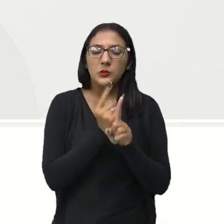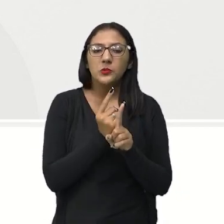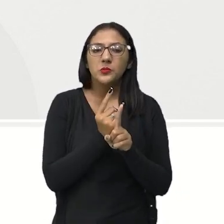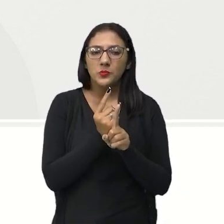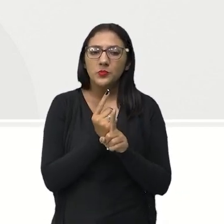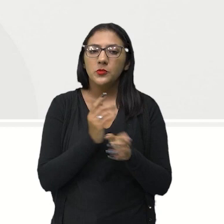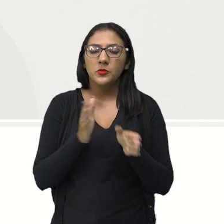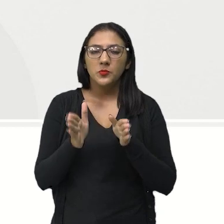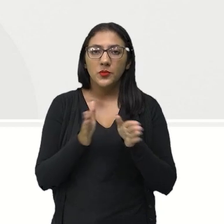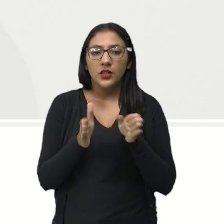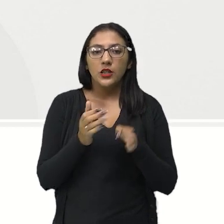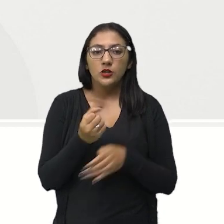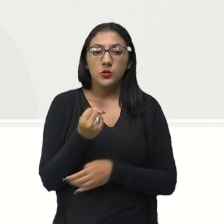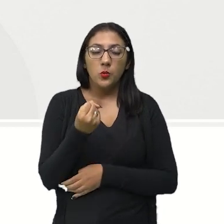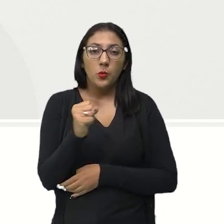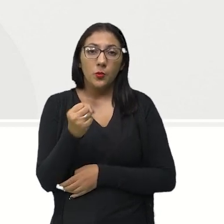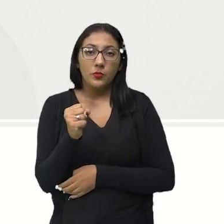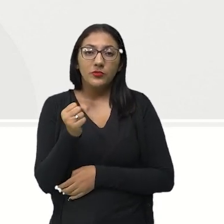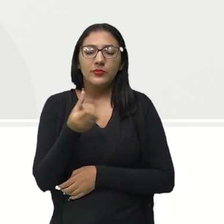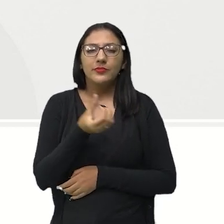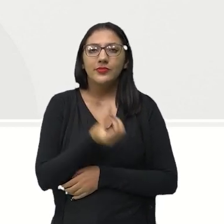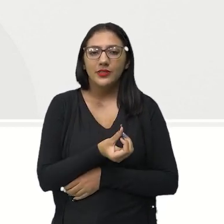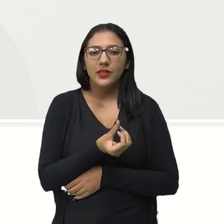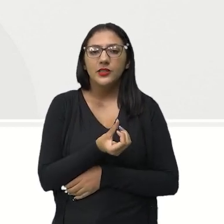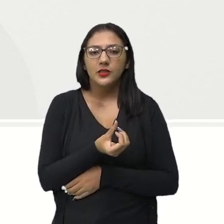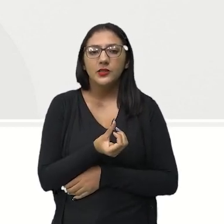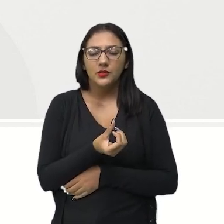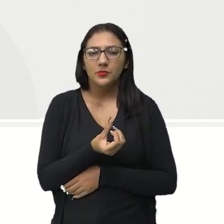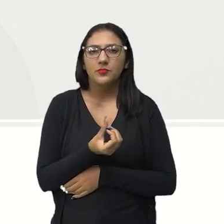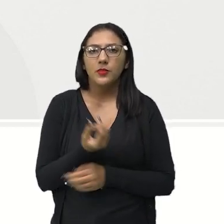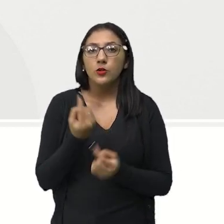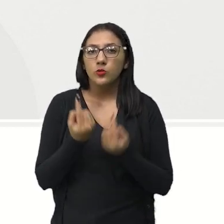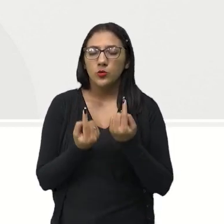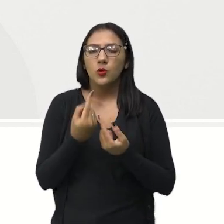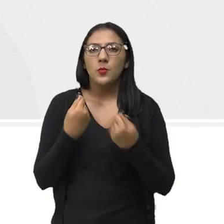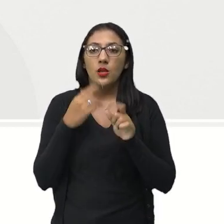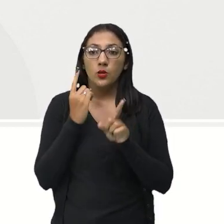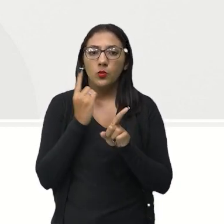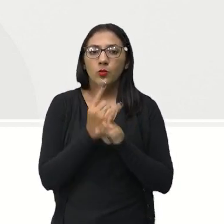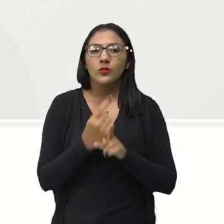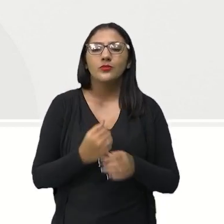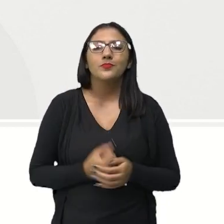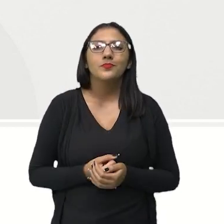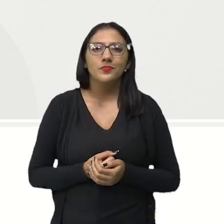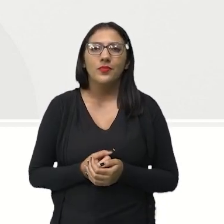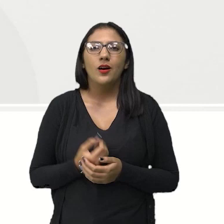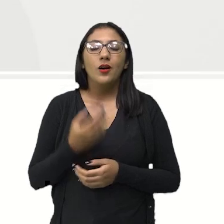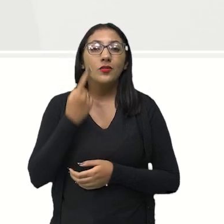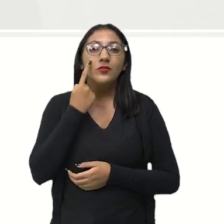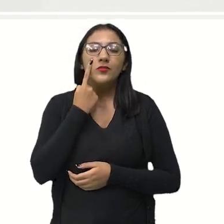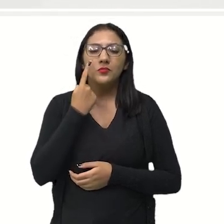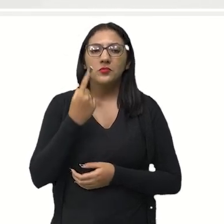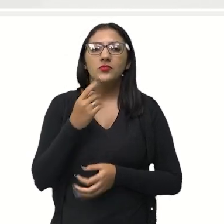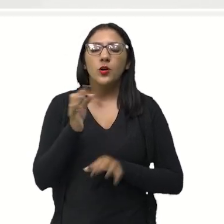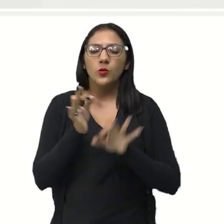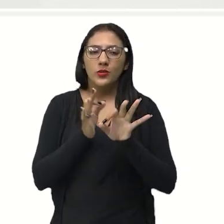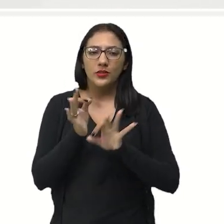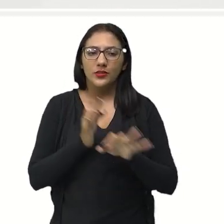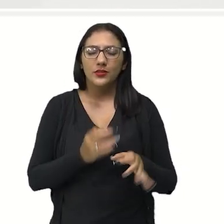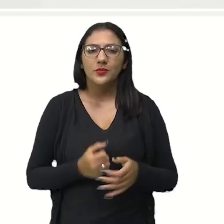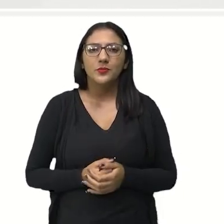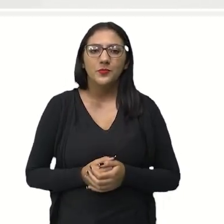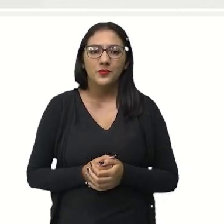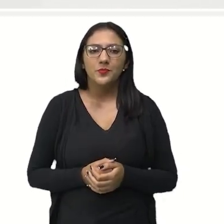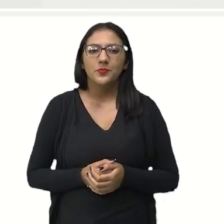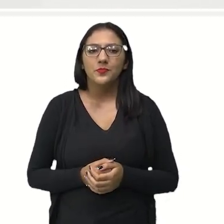MC entre 8 e 6, ou entre 6 e 8. Vamos descobrir junto aqui qual é o MC entre 8 e